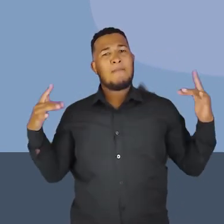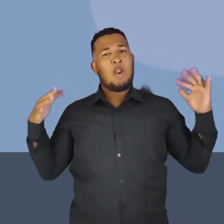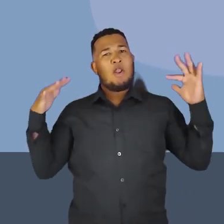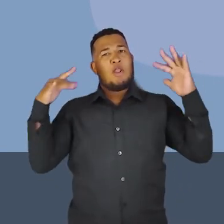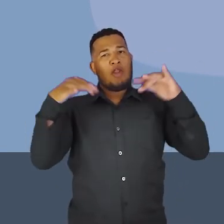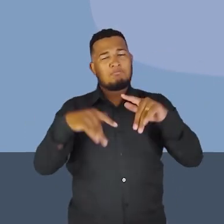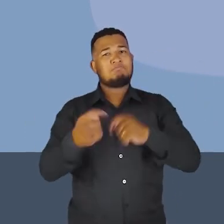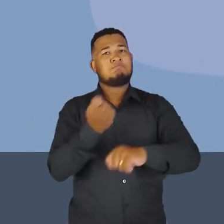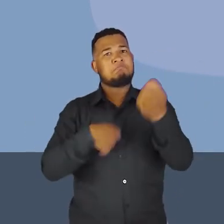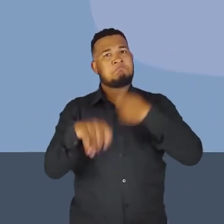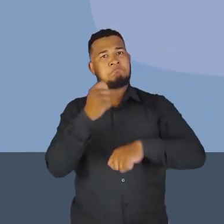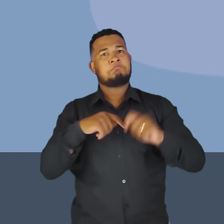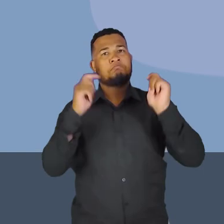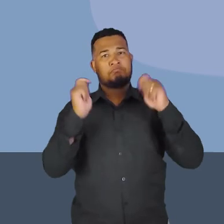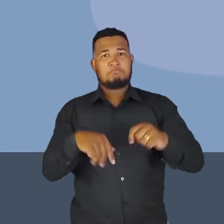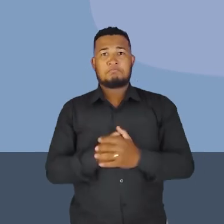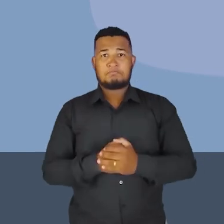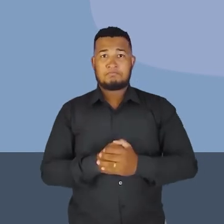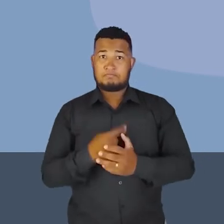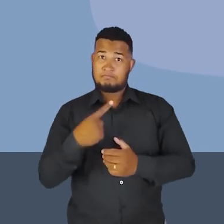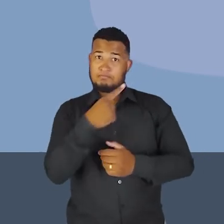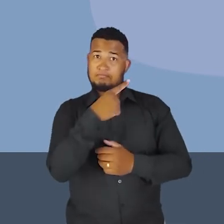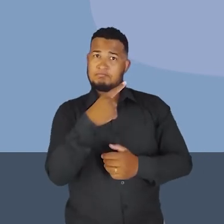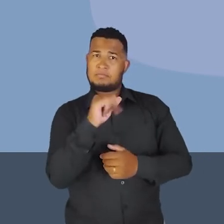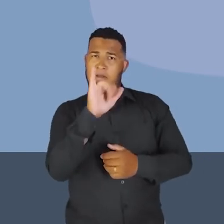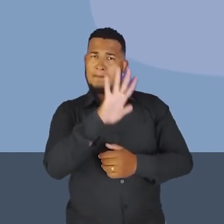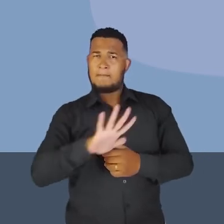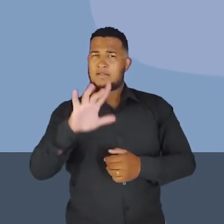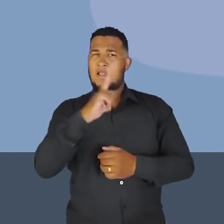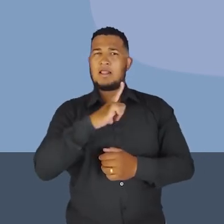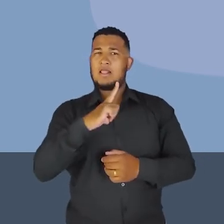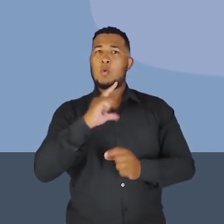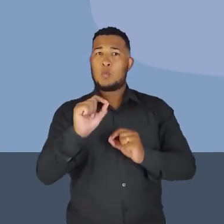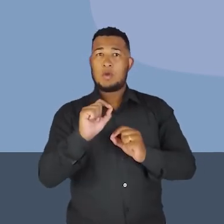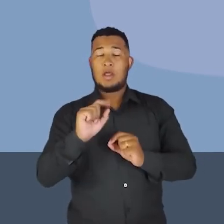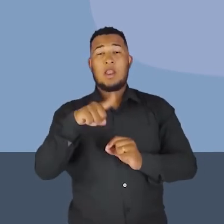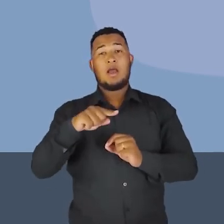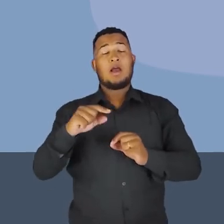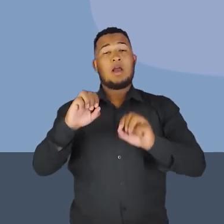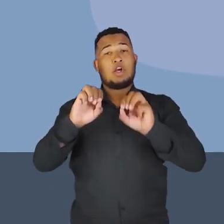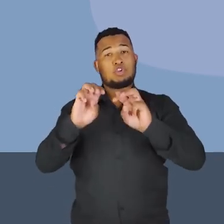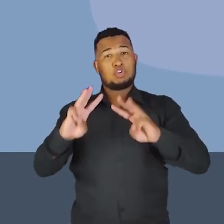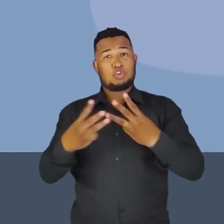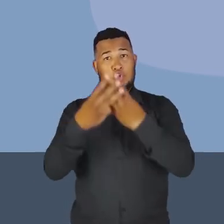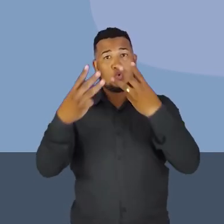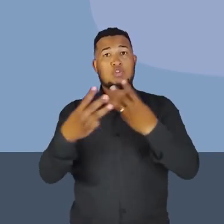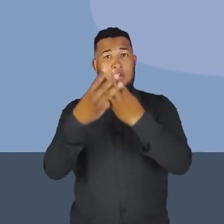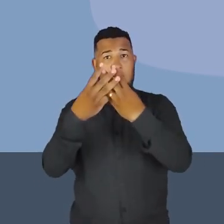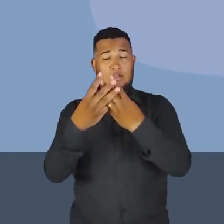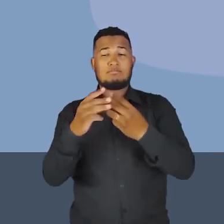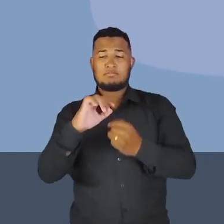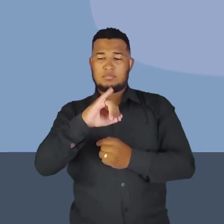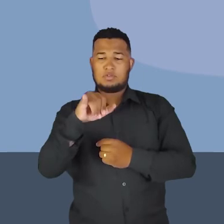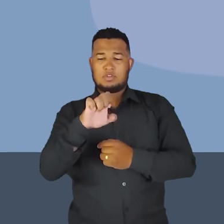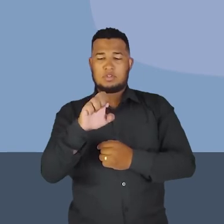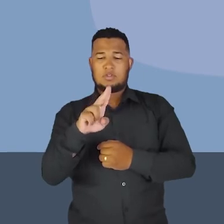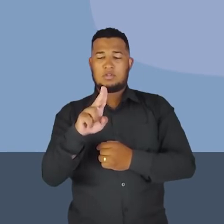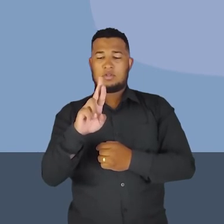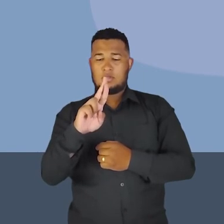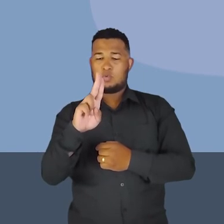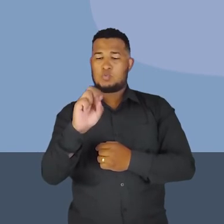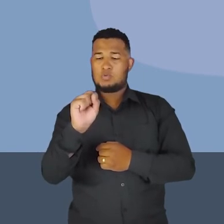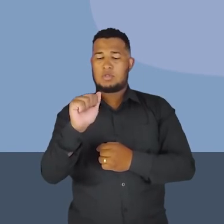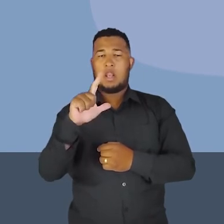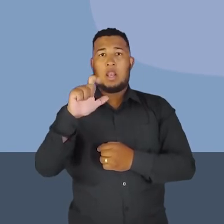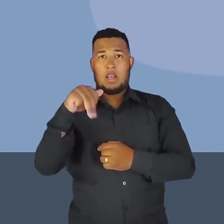orçamento financeiro. Na imagem, para vocês, que eu trouxe aqui, Jerusalém, né, e Aparecida do Norte, que fica aqui no Brasil, em São Paulo.